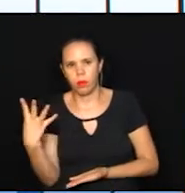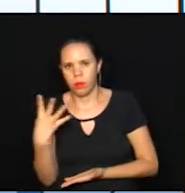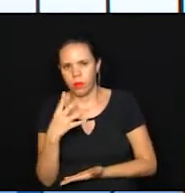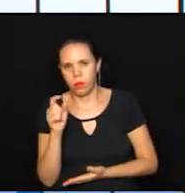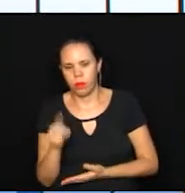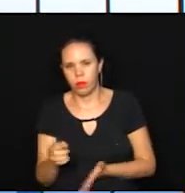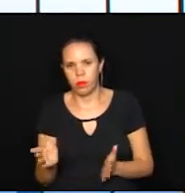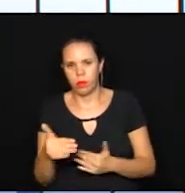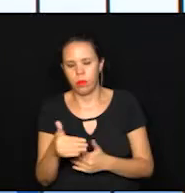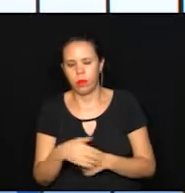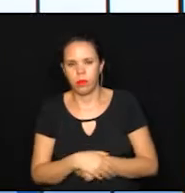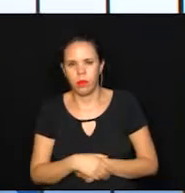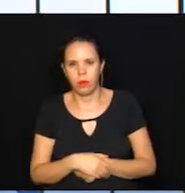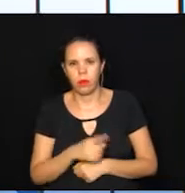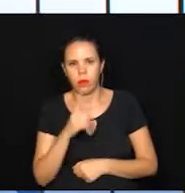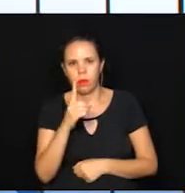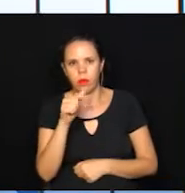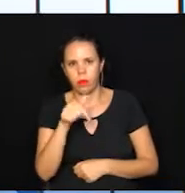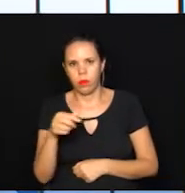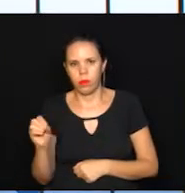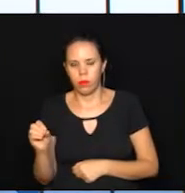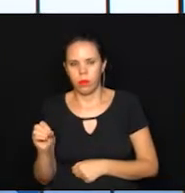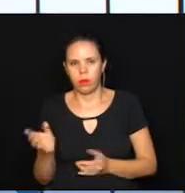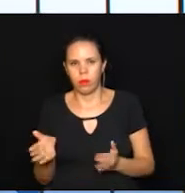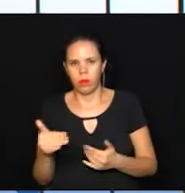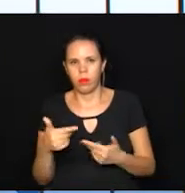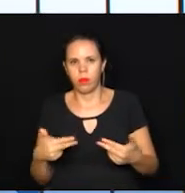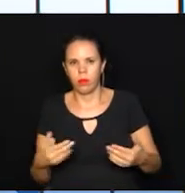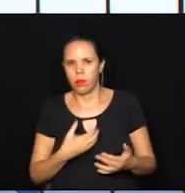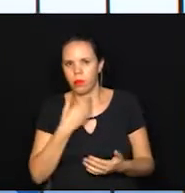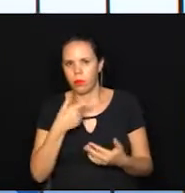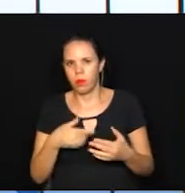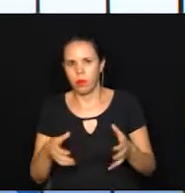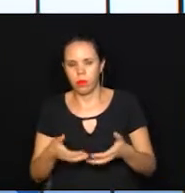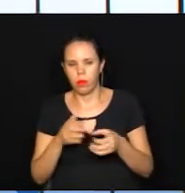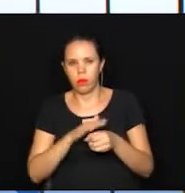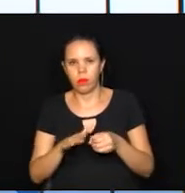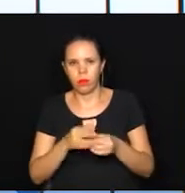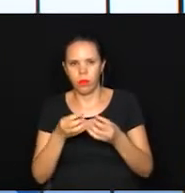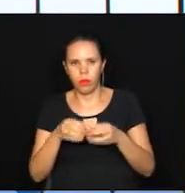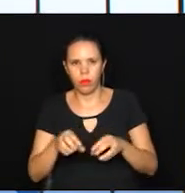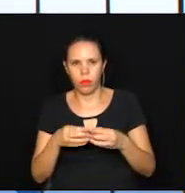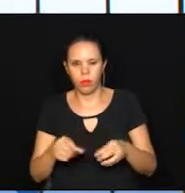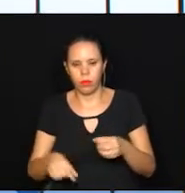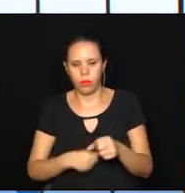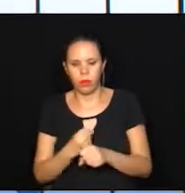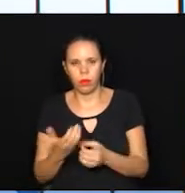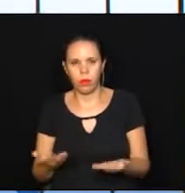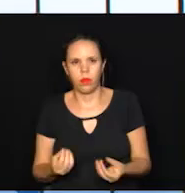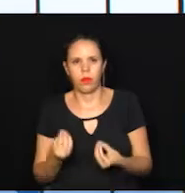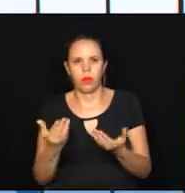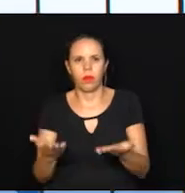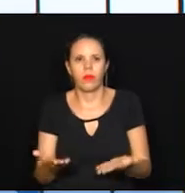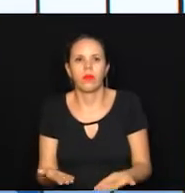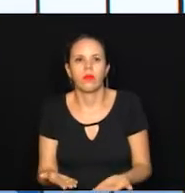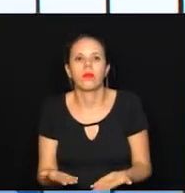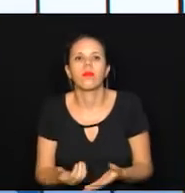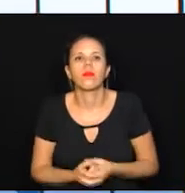mil cestas, 170 mil kits contendo frutas, legumes e ovos, e esse ano já foram entregues